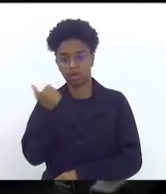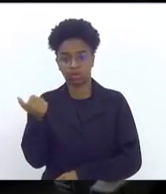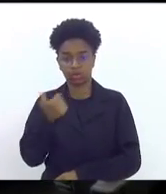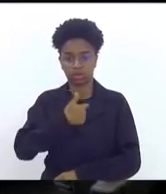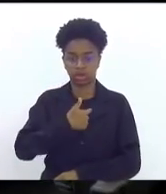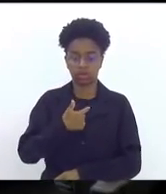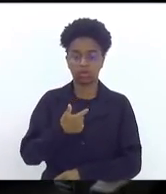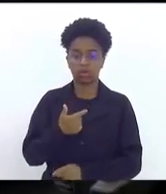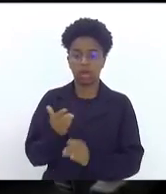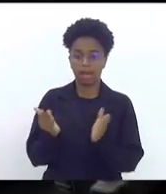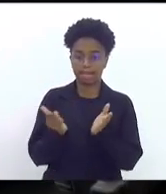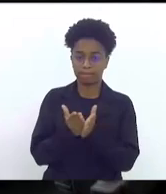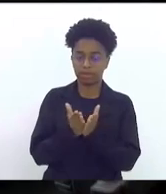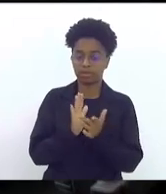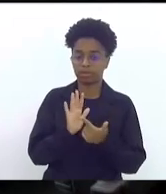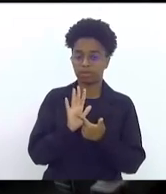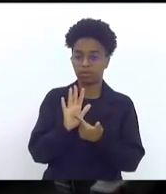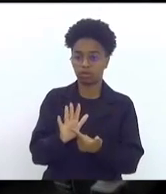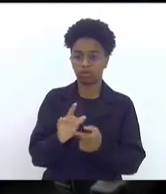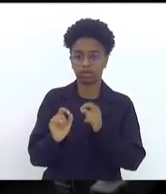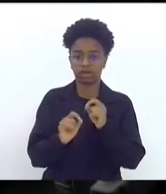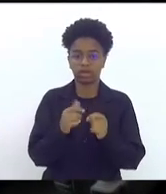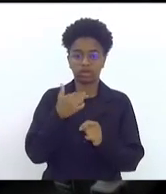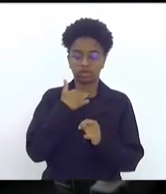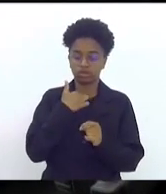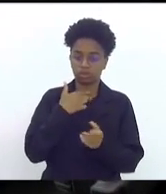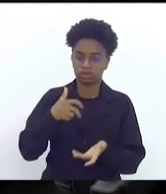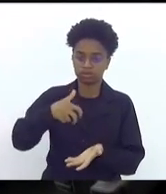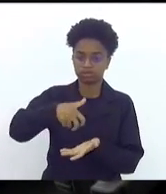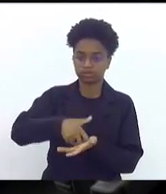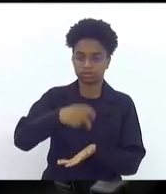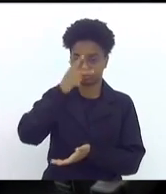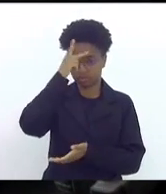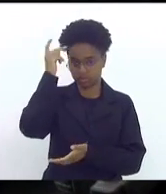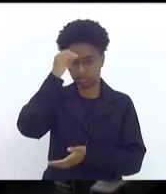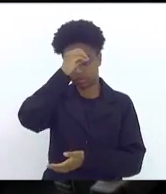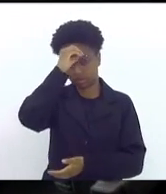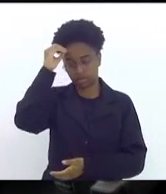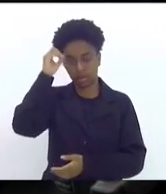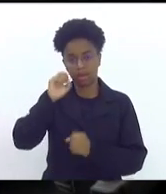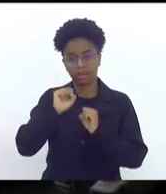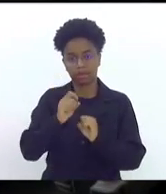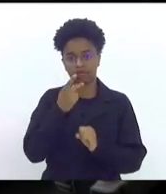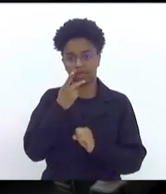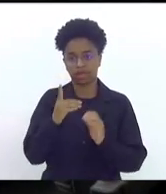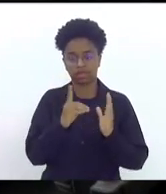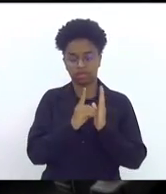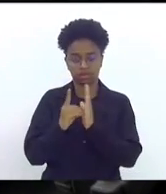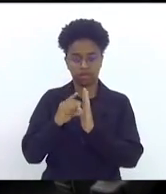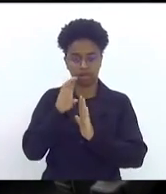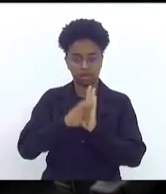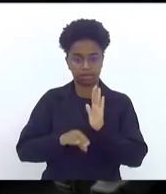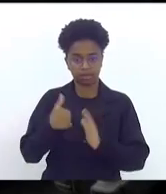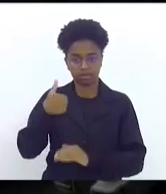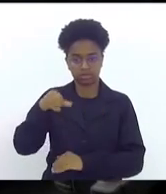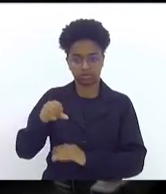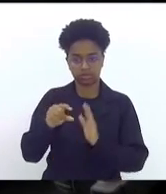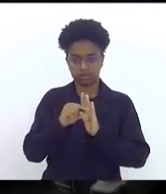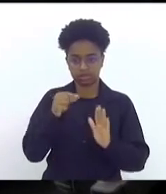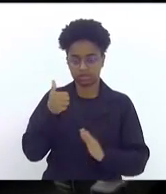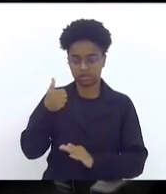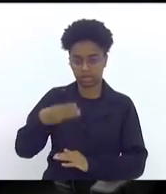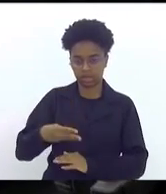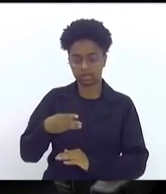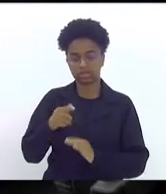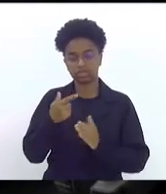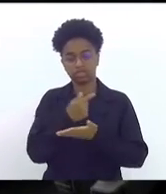que repreendem veementemente a condenação de inocentes. Posso citar aqui Deuteronômio, capítulo 19, versículo 13, Gênesis,